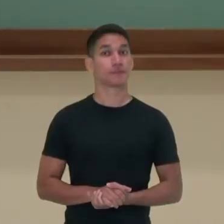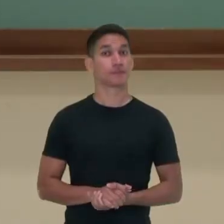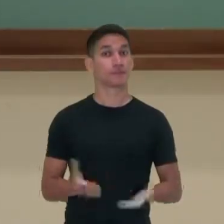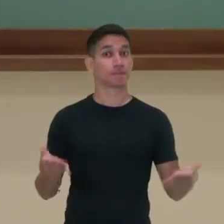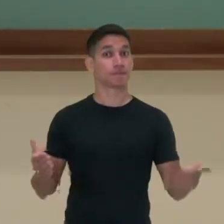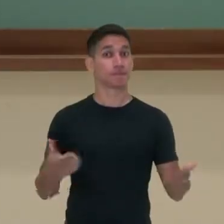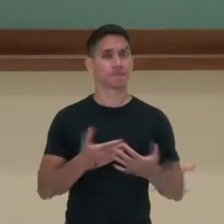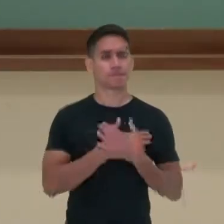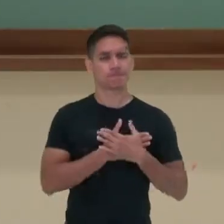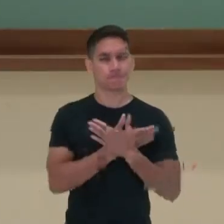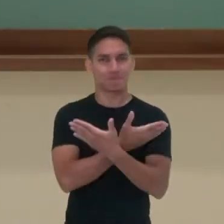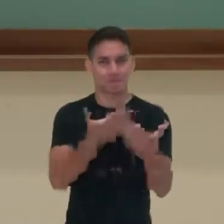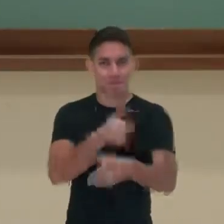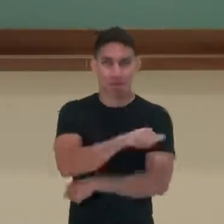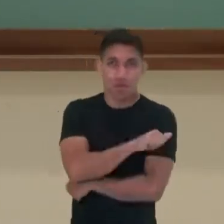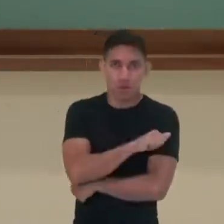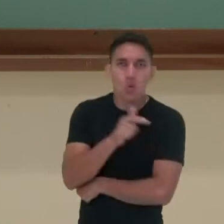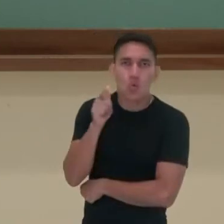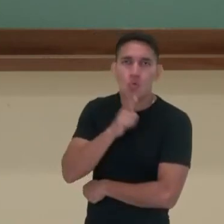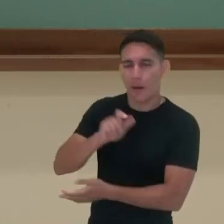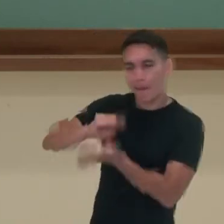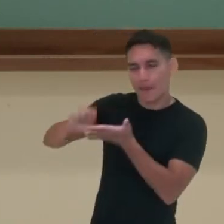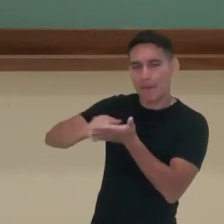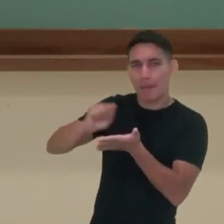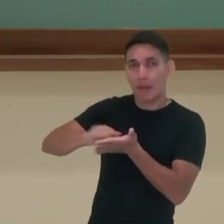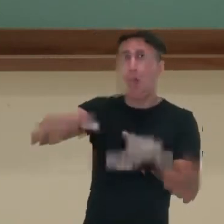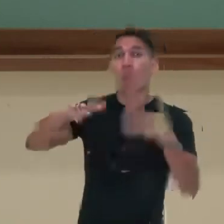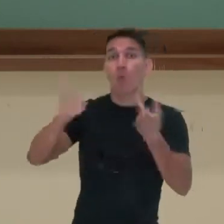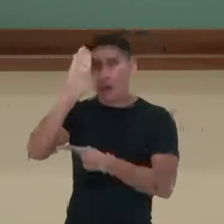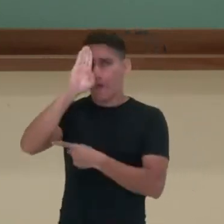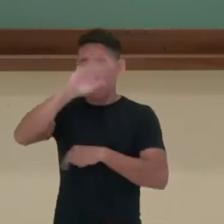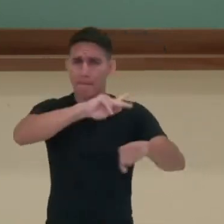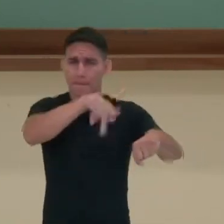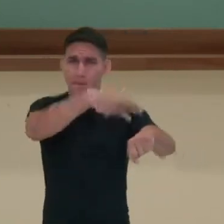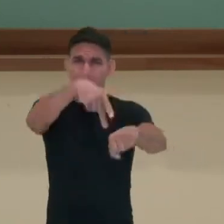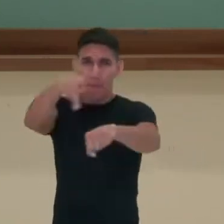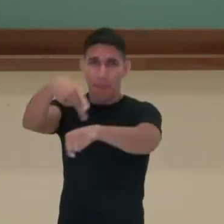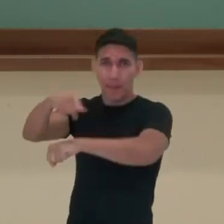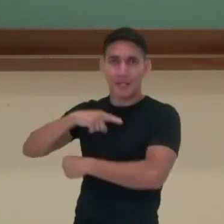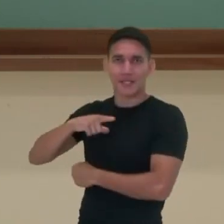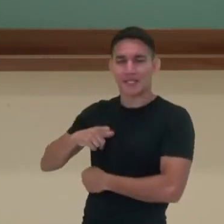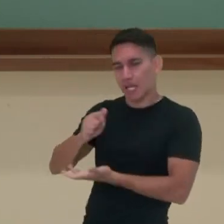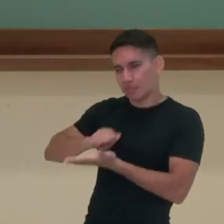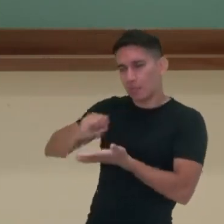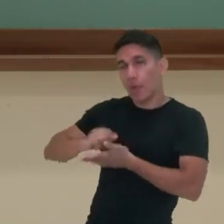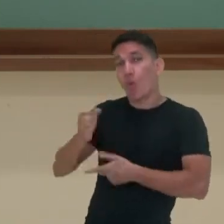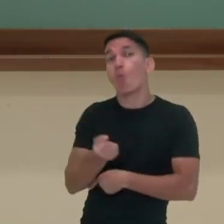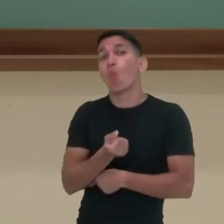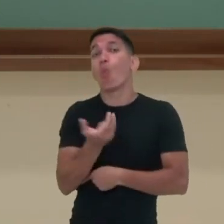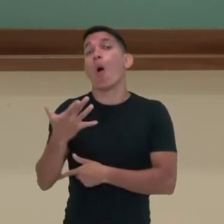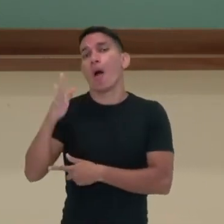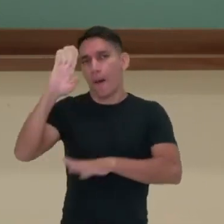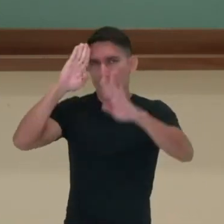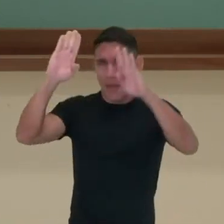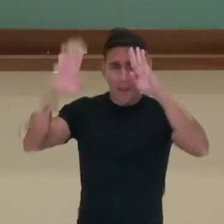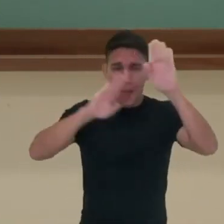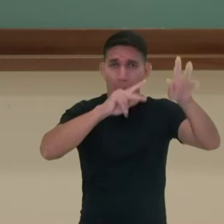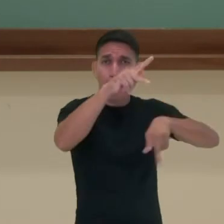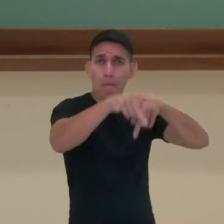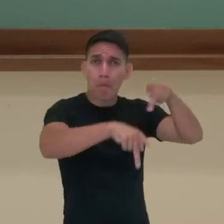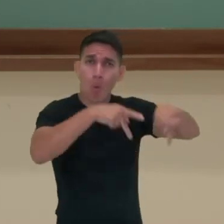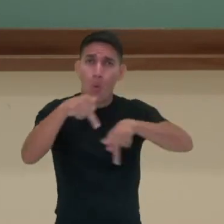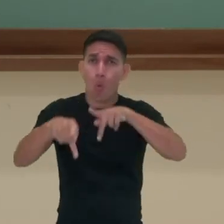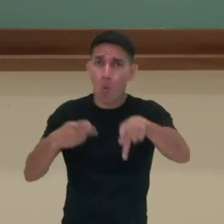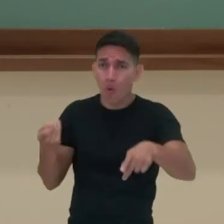E aí, meus queridos estudantes, conseguiram colocar então quais são as principais nacionalidades, né? Os principais povos que imigraram para o nosso